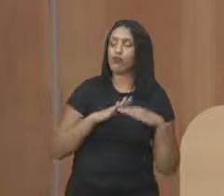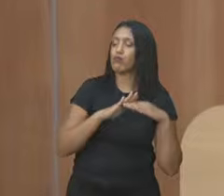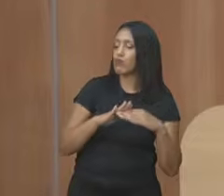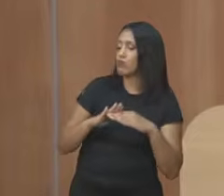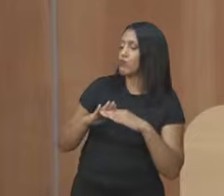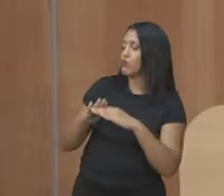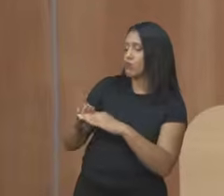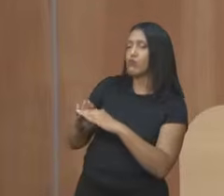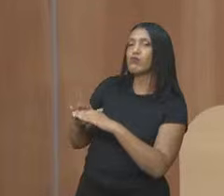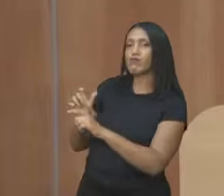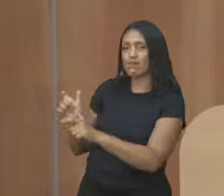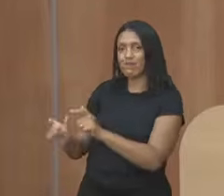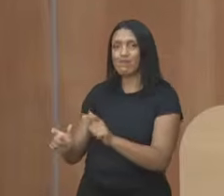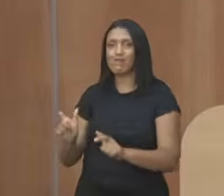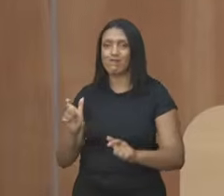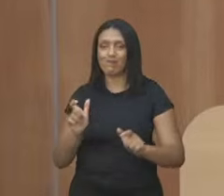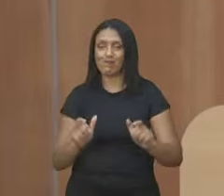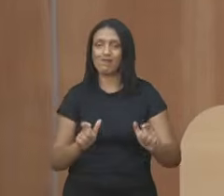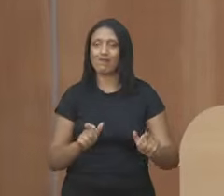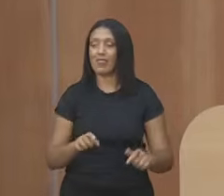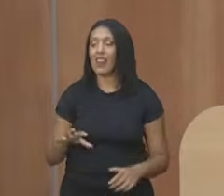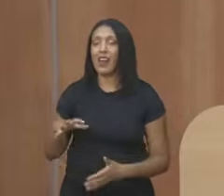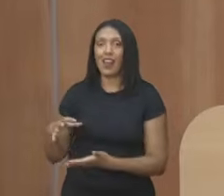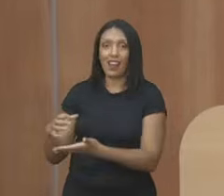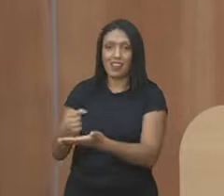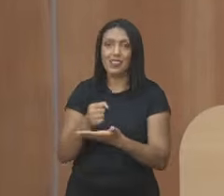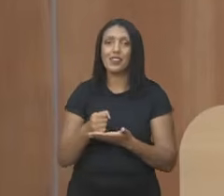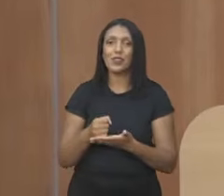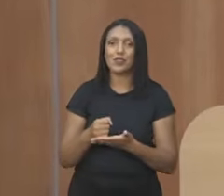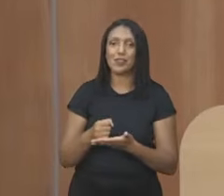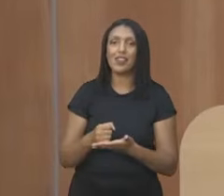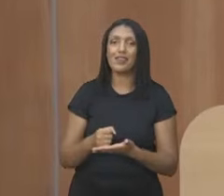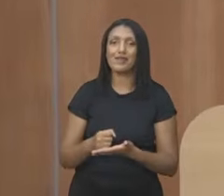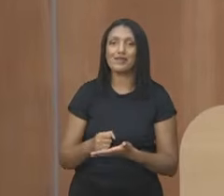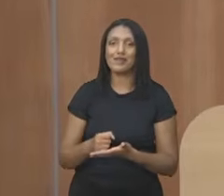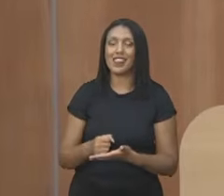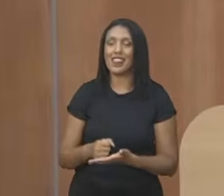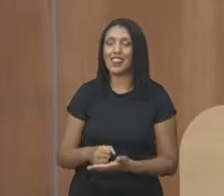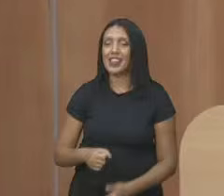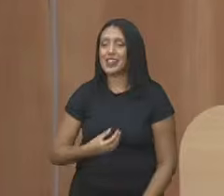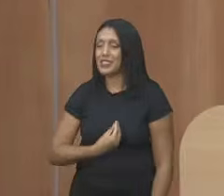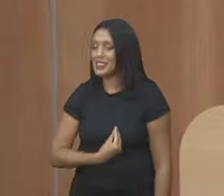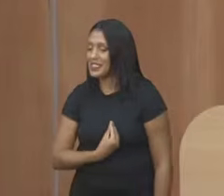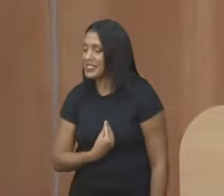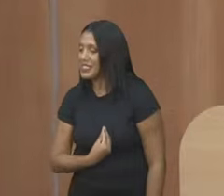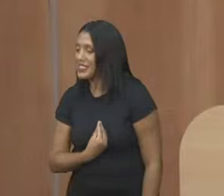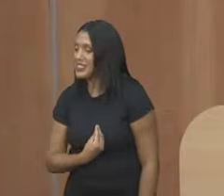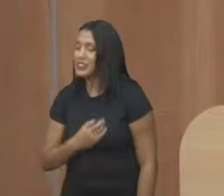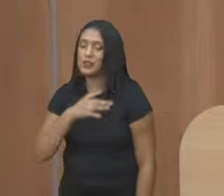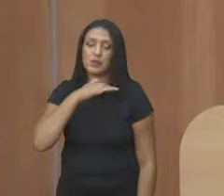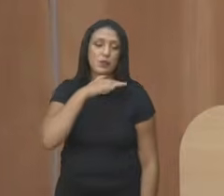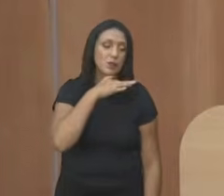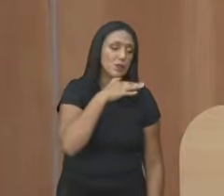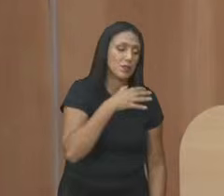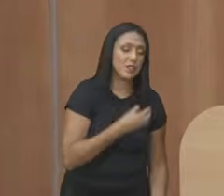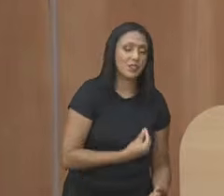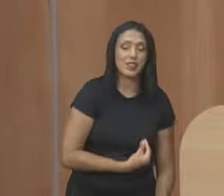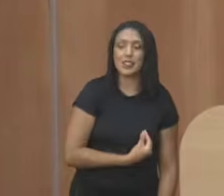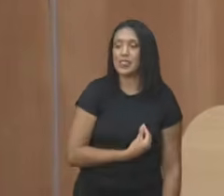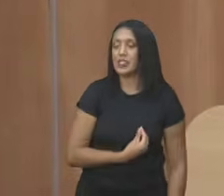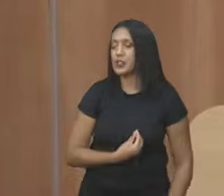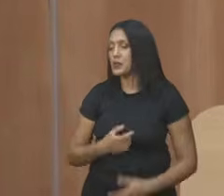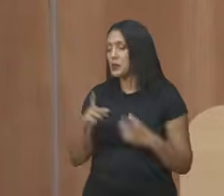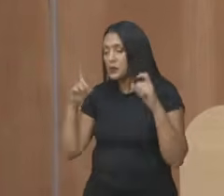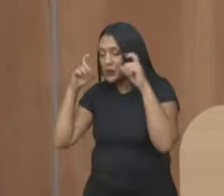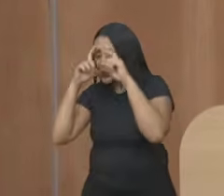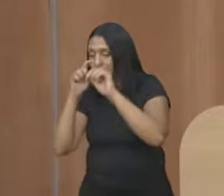trabalho brilhante. E resgatar pessoas que muitas vezes acham que está no fundo do poço, esse trabalho é excepcional. Então, eu